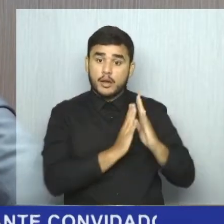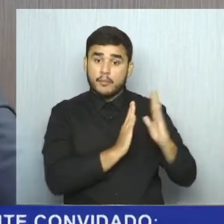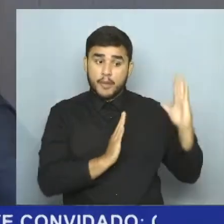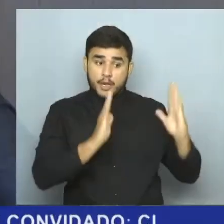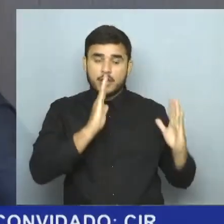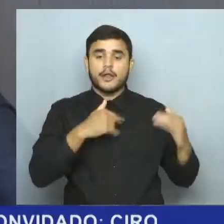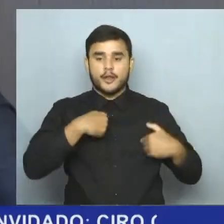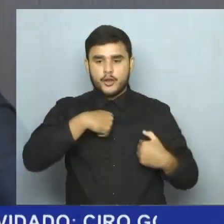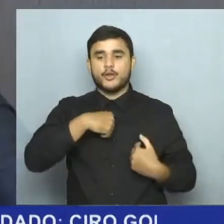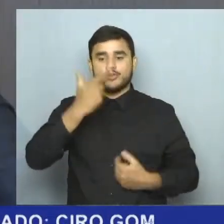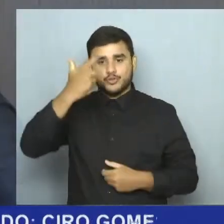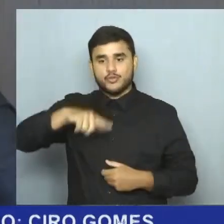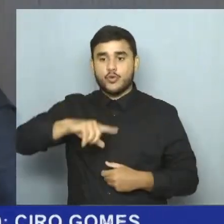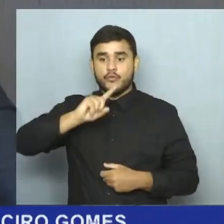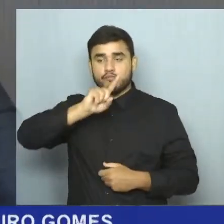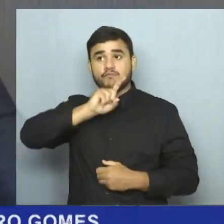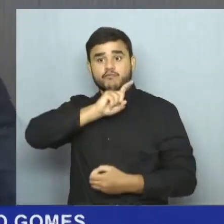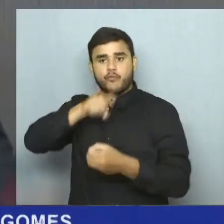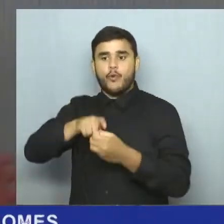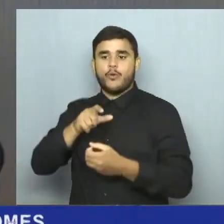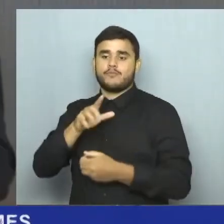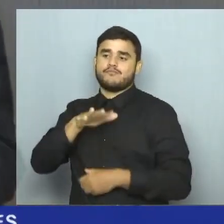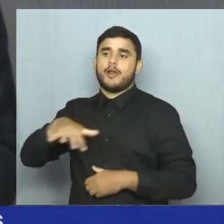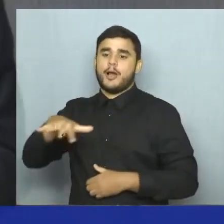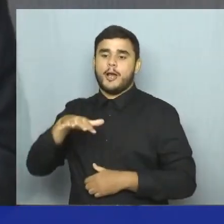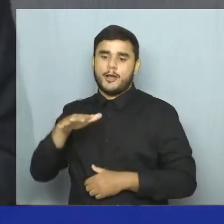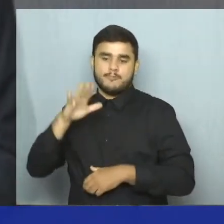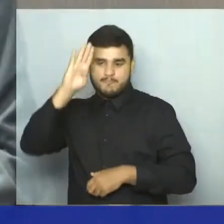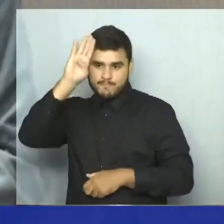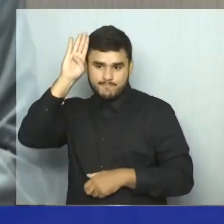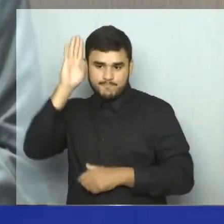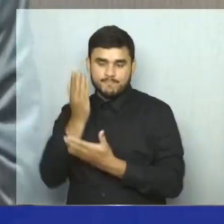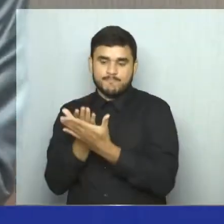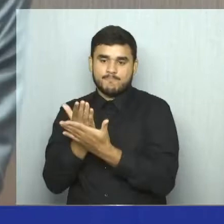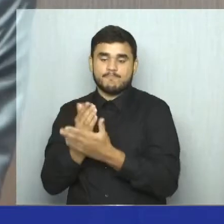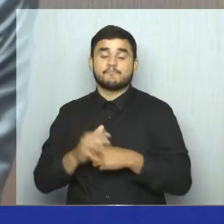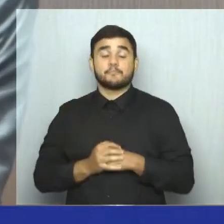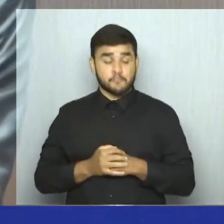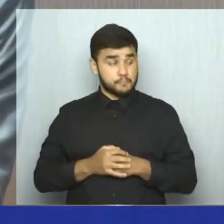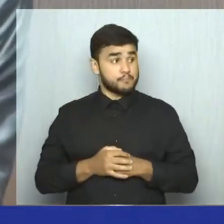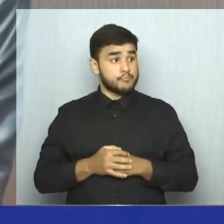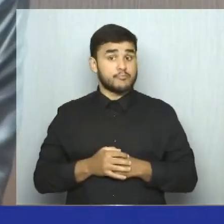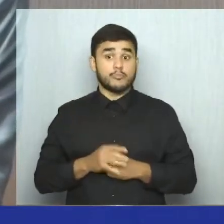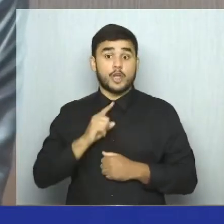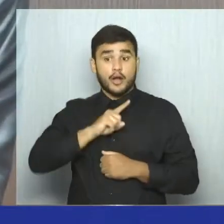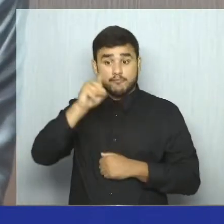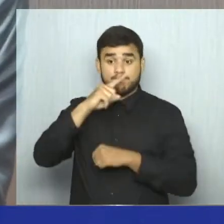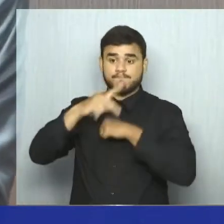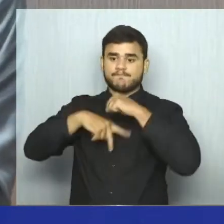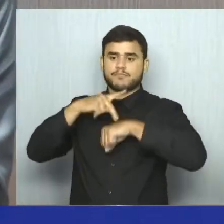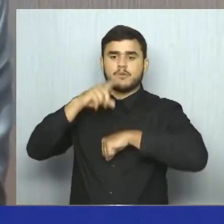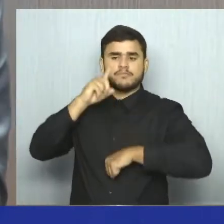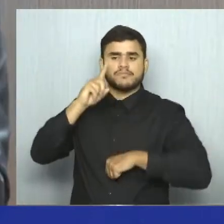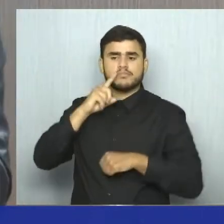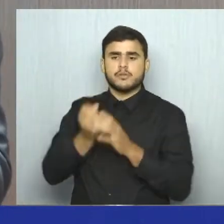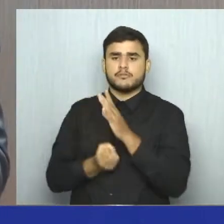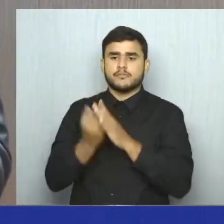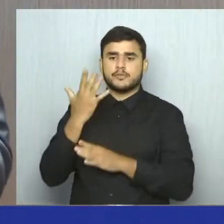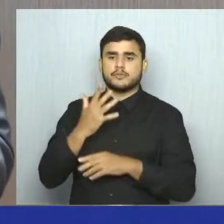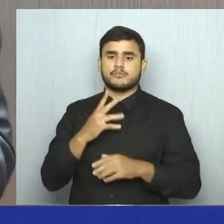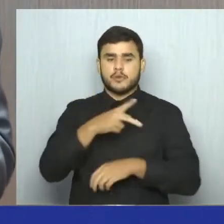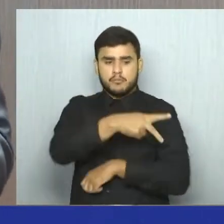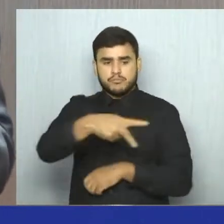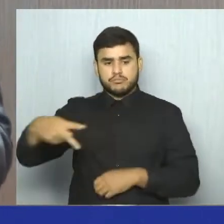bem, nos Estados Unidos nasce o presidencialismo. E o presidencialismo radicaliza essa